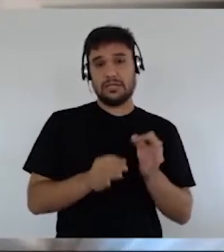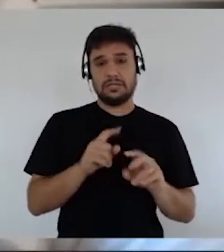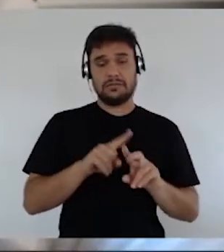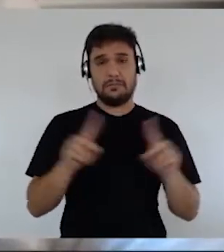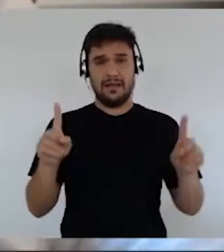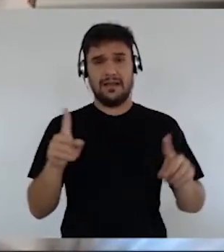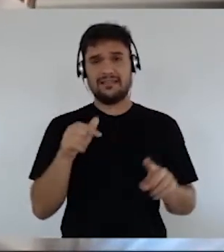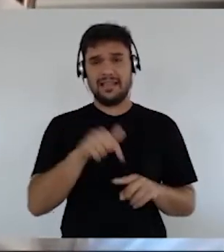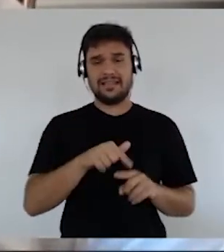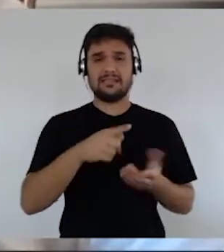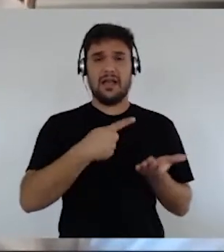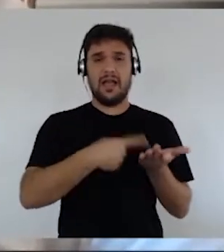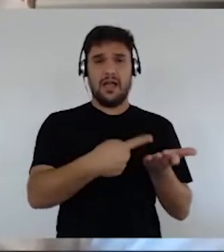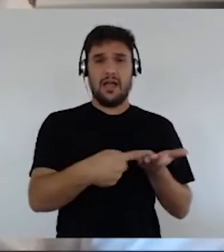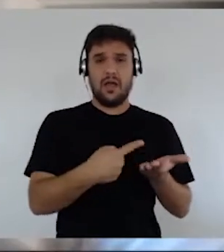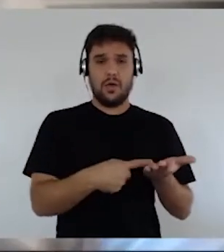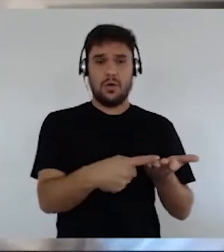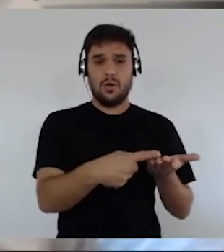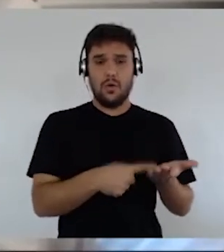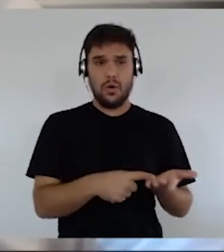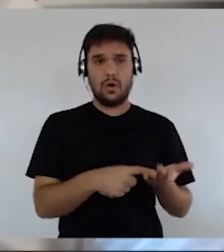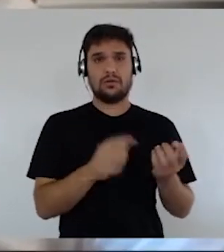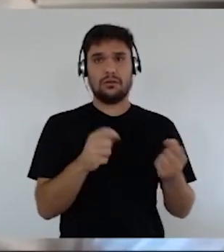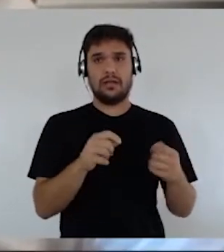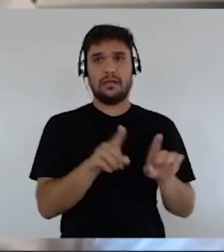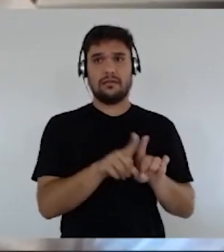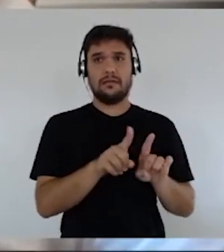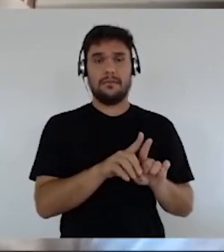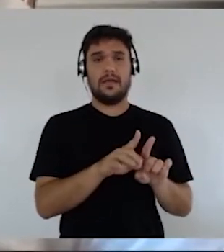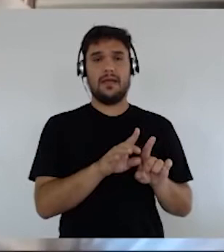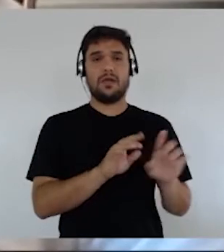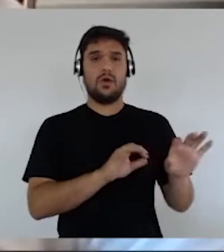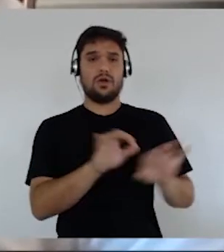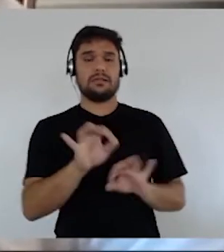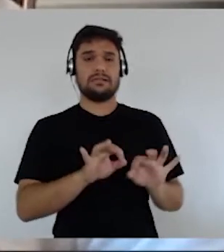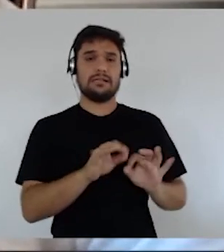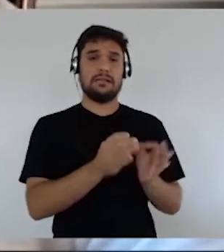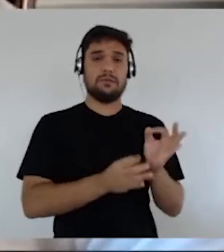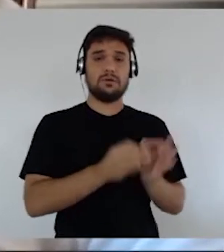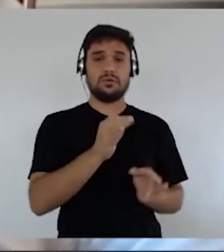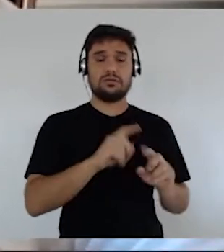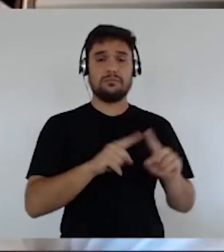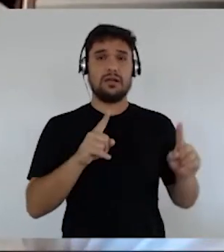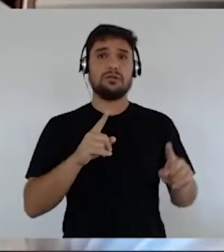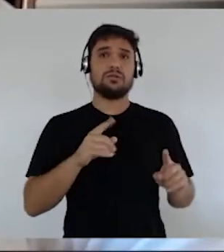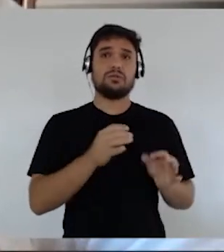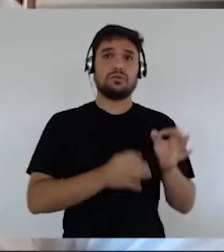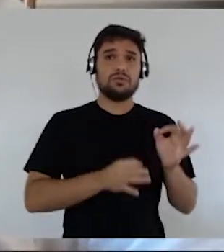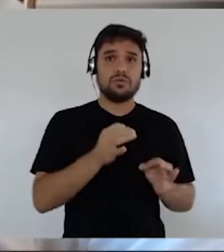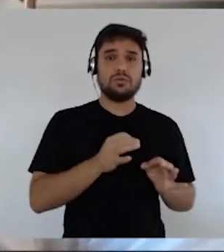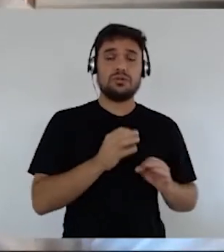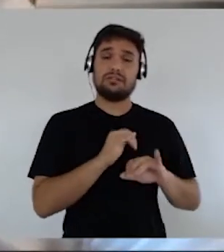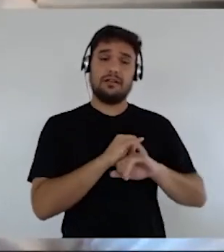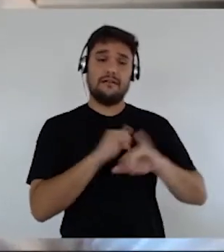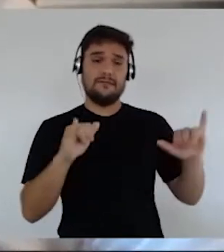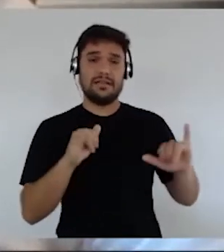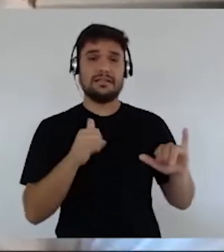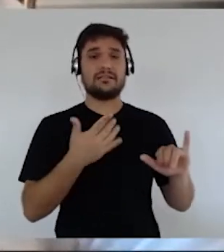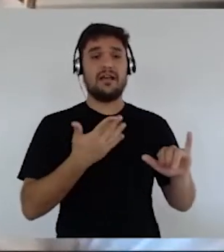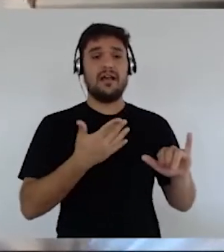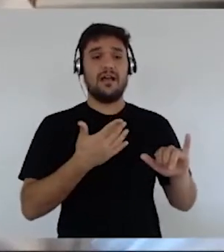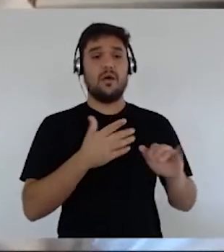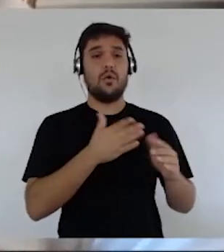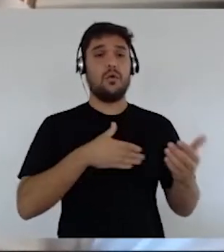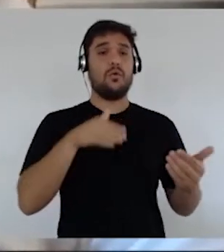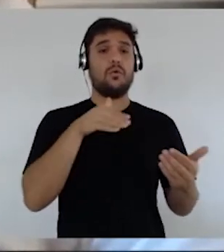um acordo das partes pode ser sindicado pelo juiz, de maneira que o juiz diga que os fins da